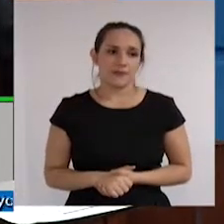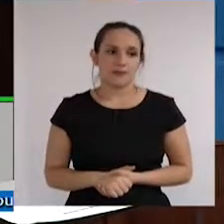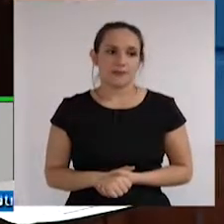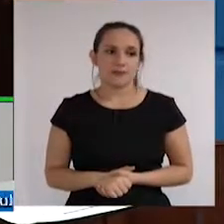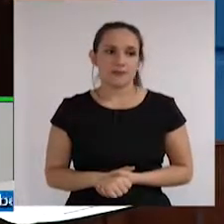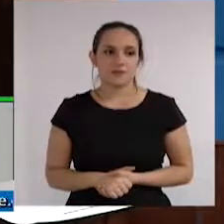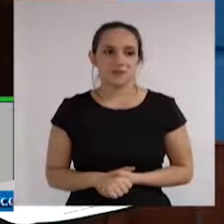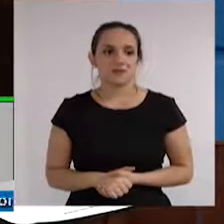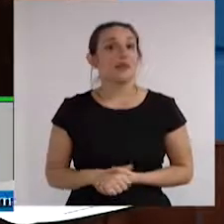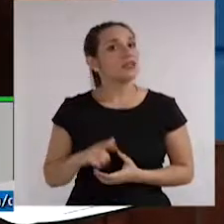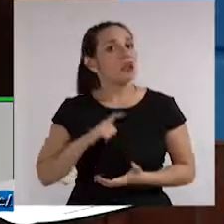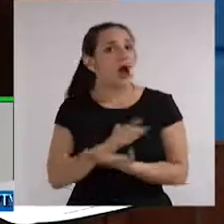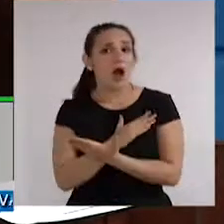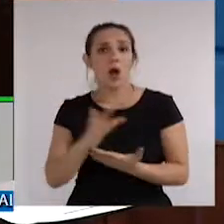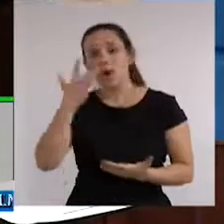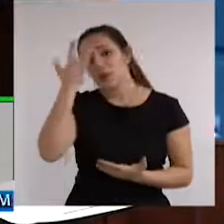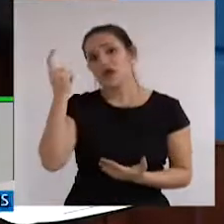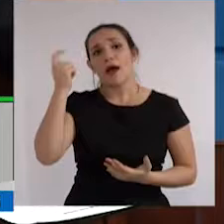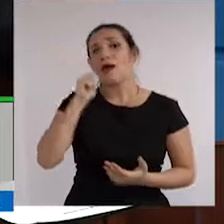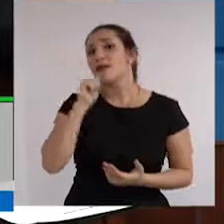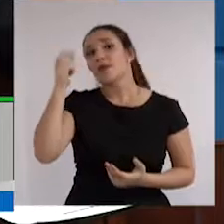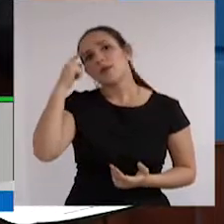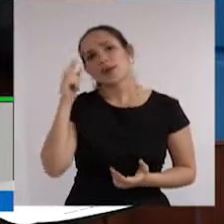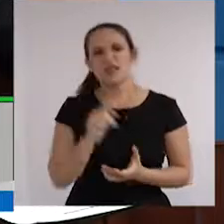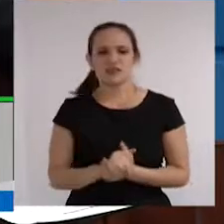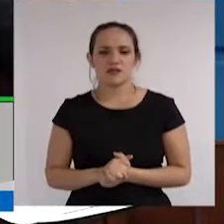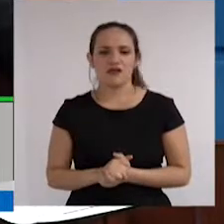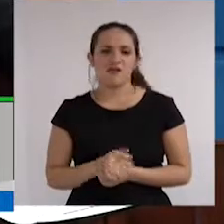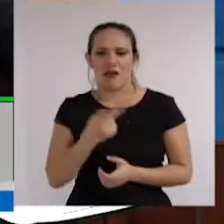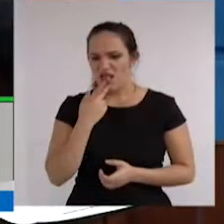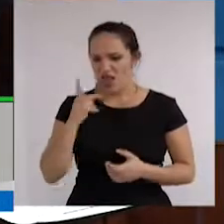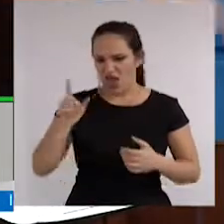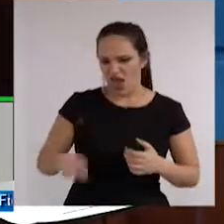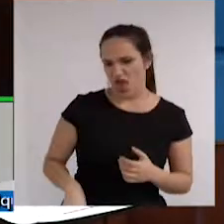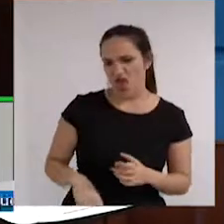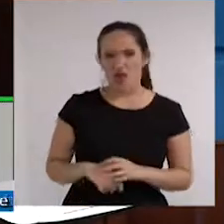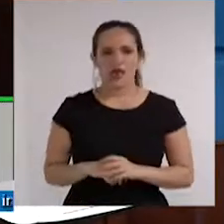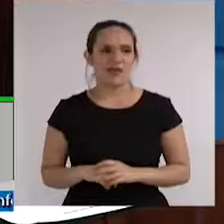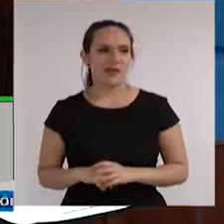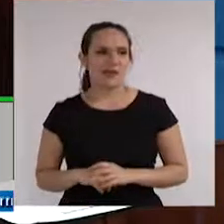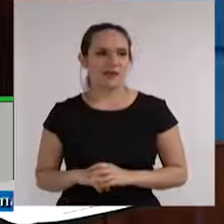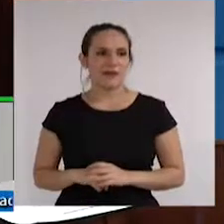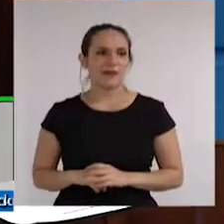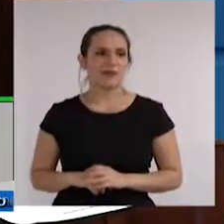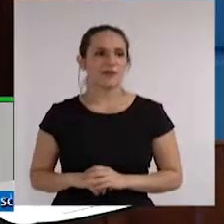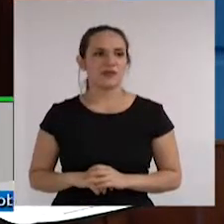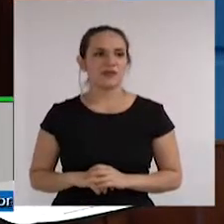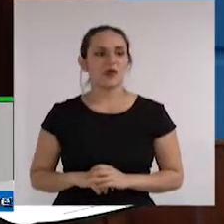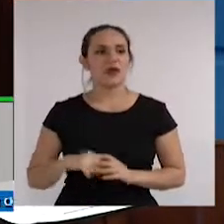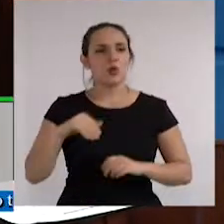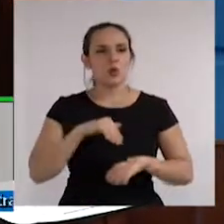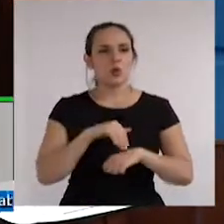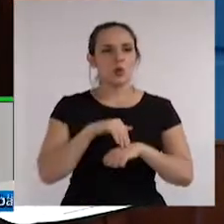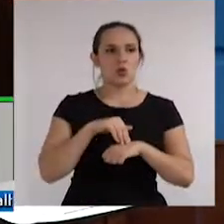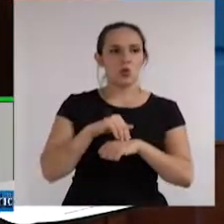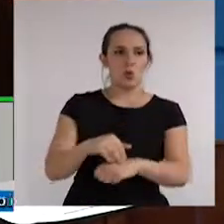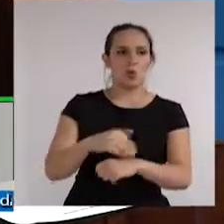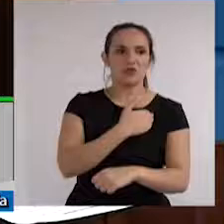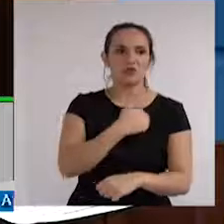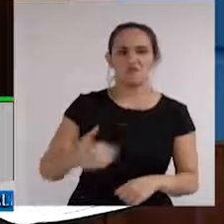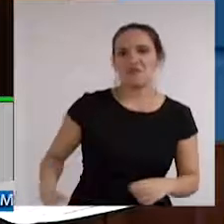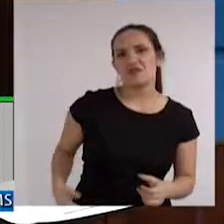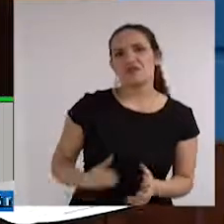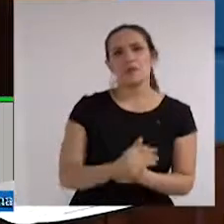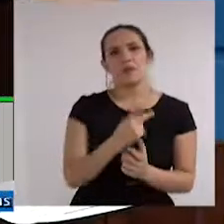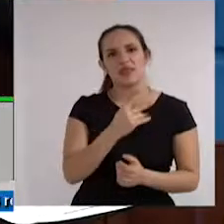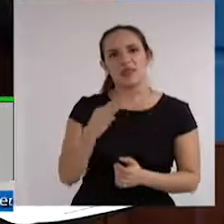E alguns ainda têm a audácia de dizer assim, mas nós estamos vendo essa situação porque o governo do PT foi